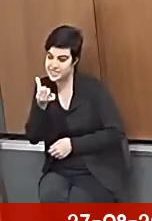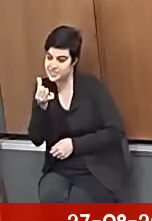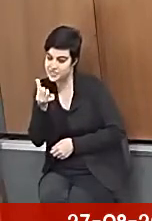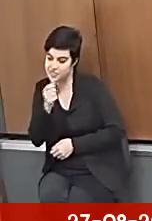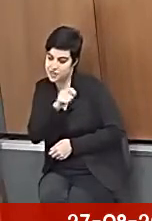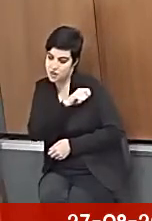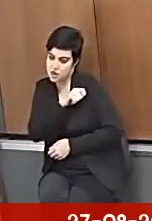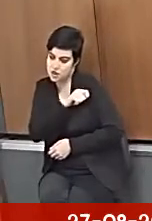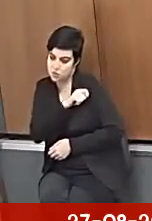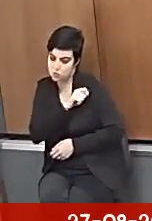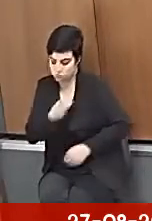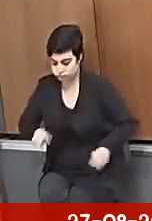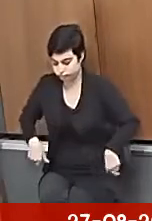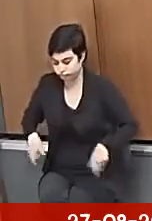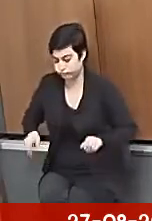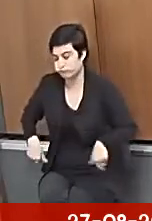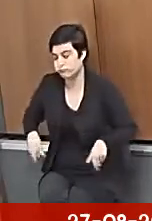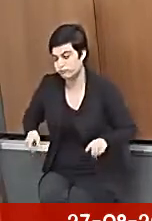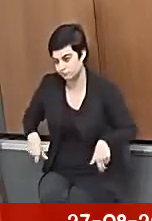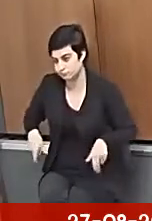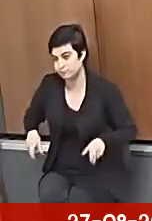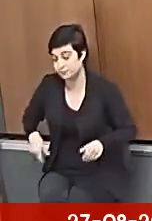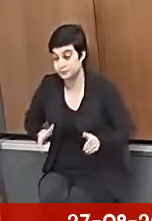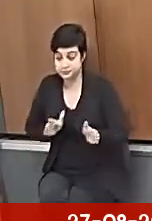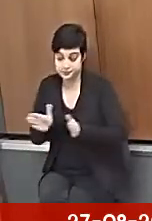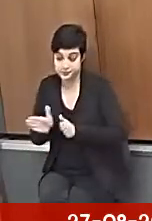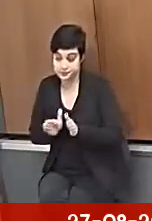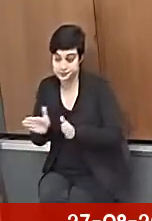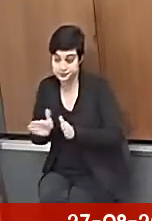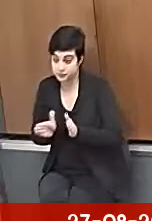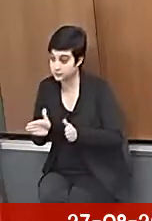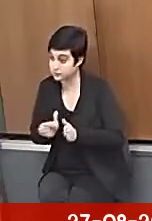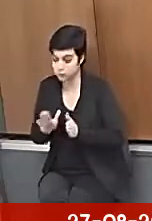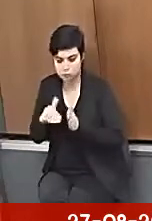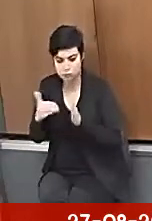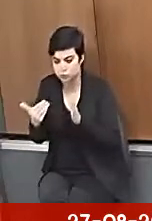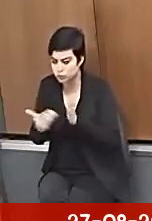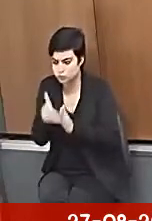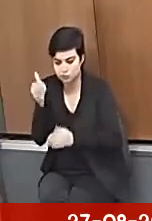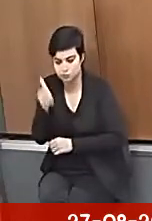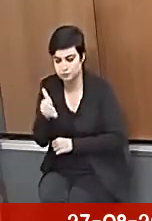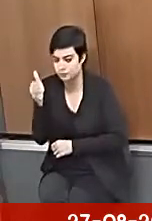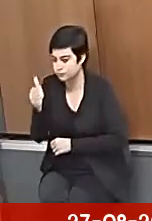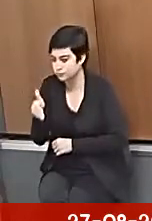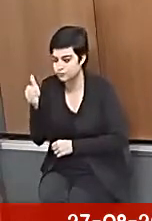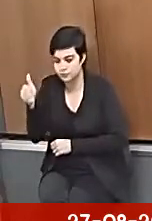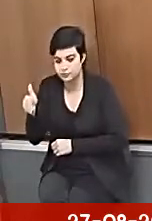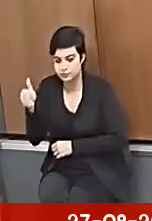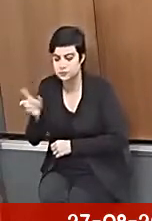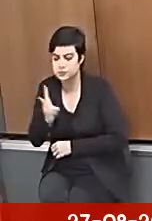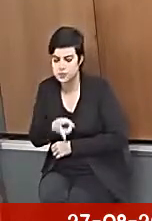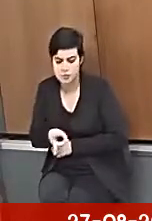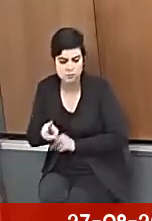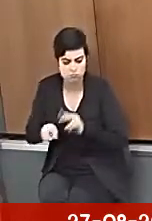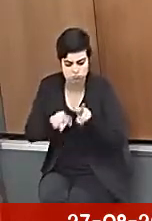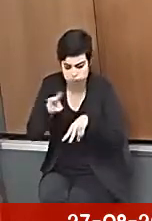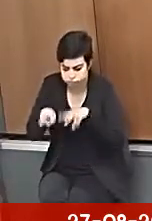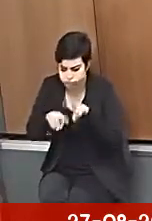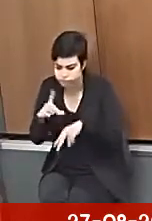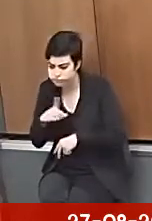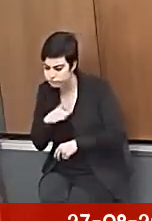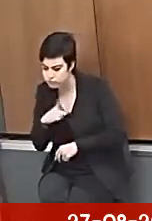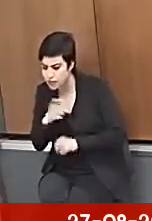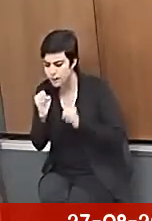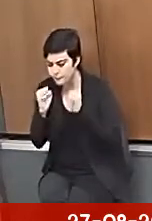porcentagem grande então acessibilidade para todos os locais que nós vamos a gente sempre fica acessibilidade a